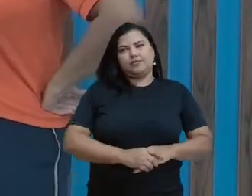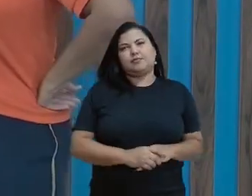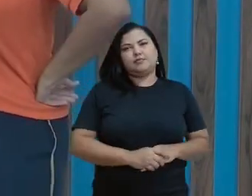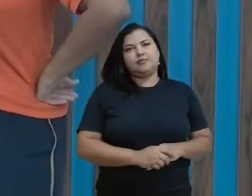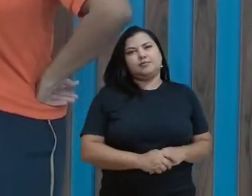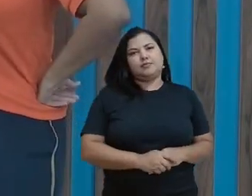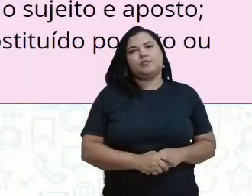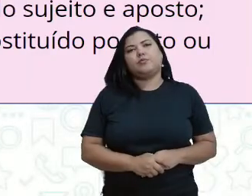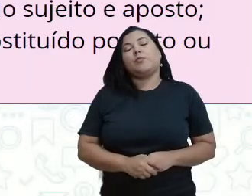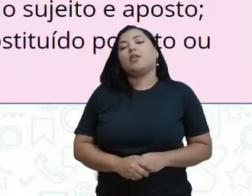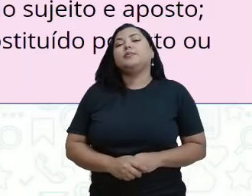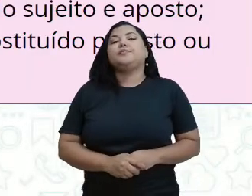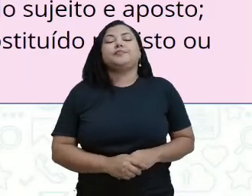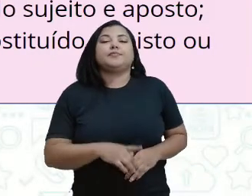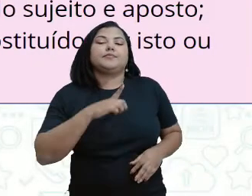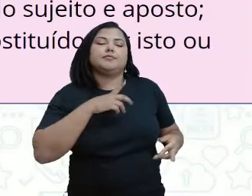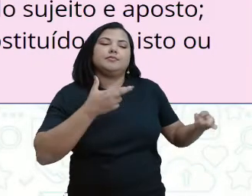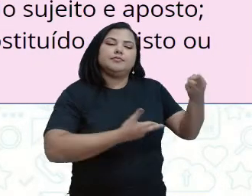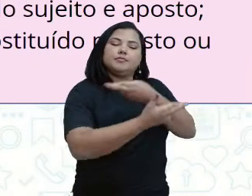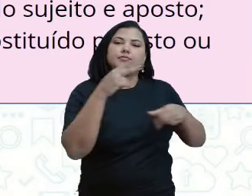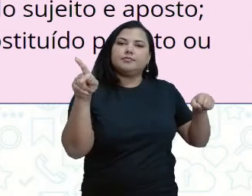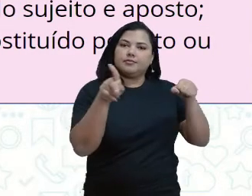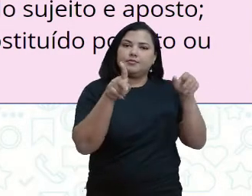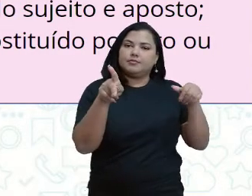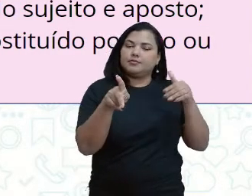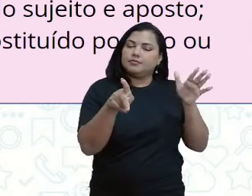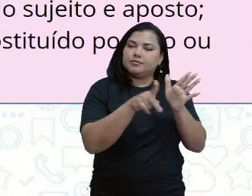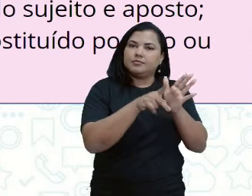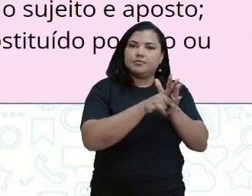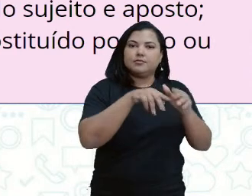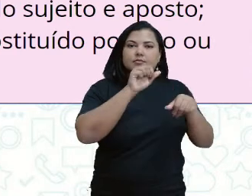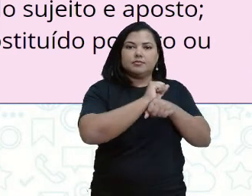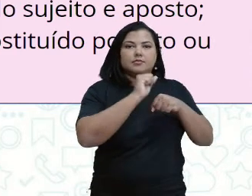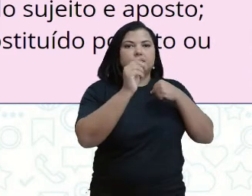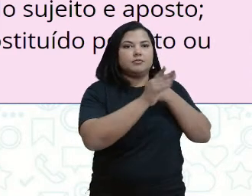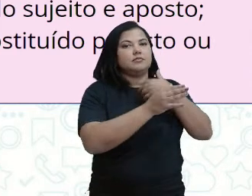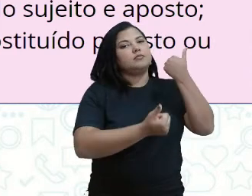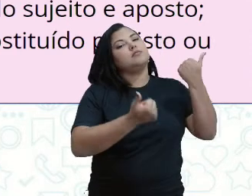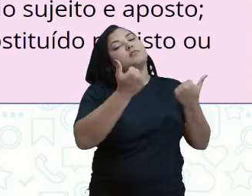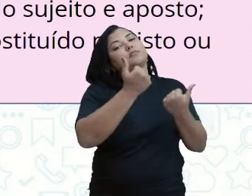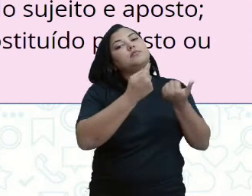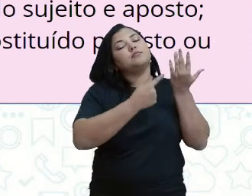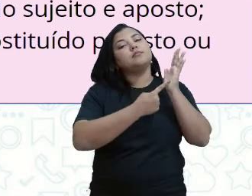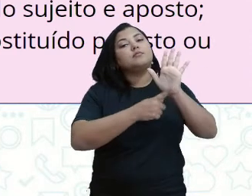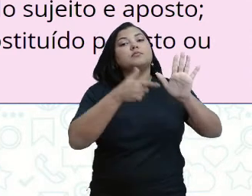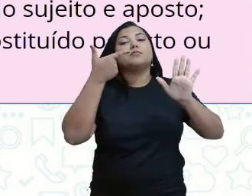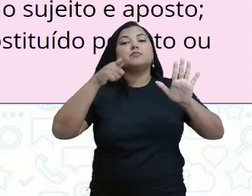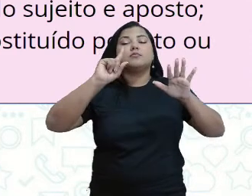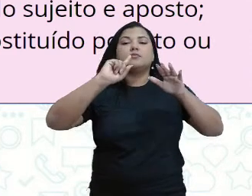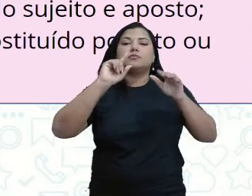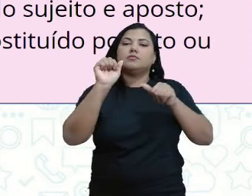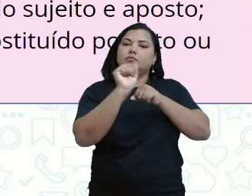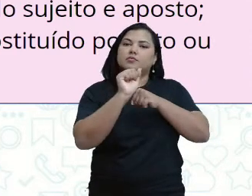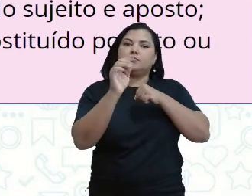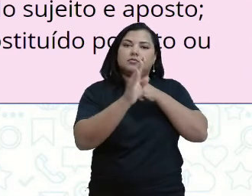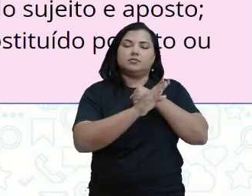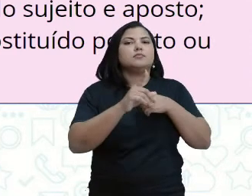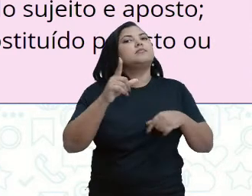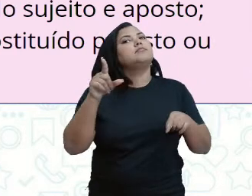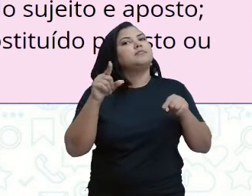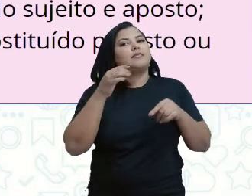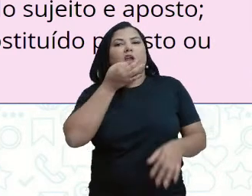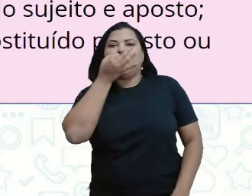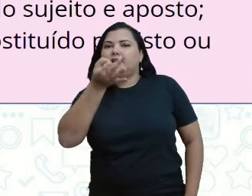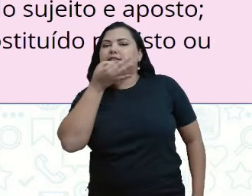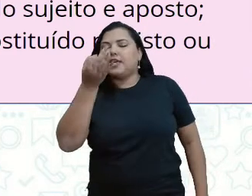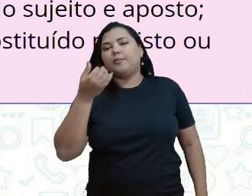Estabelece uma relação com o substantivo que o substitui, aparece após o substantivo, e eu acho que é a dica